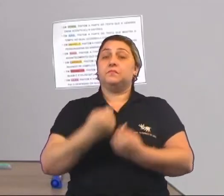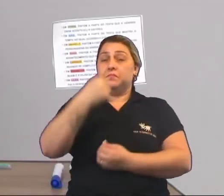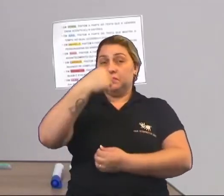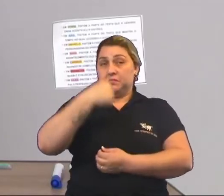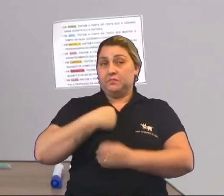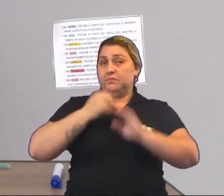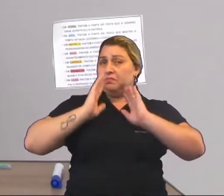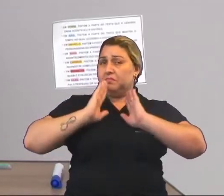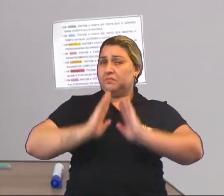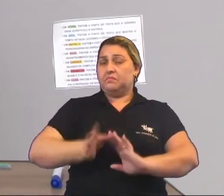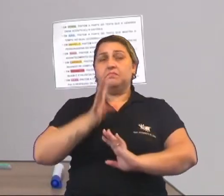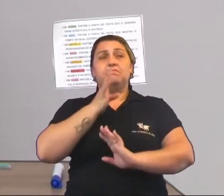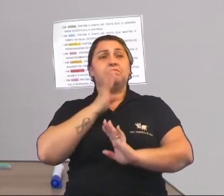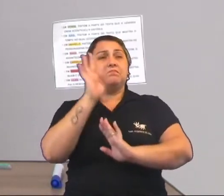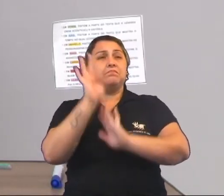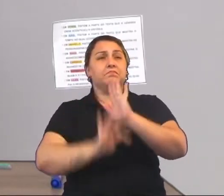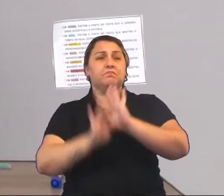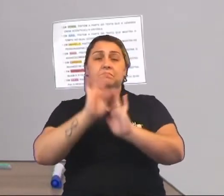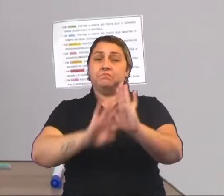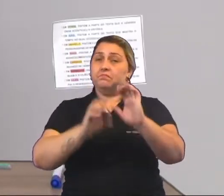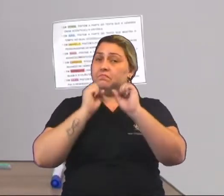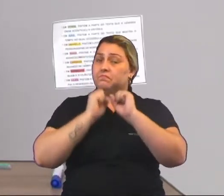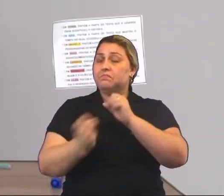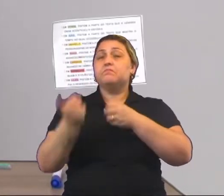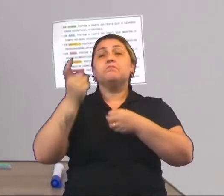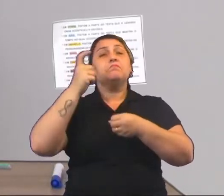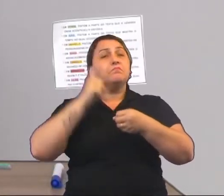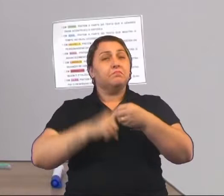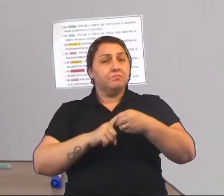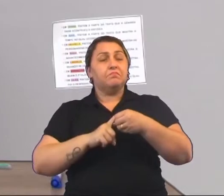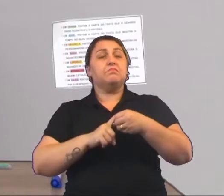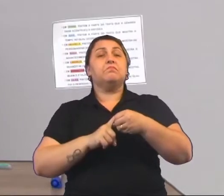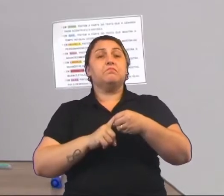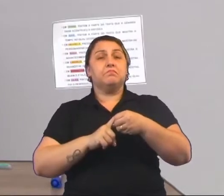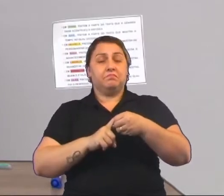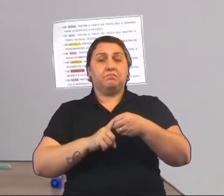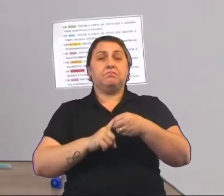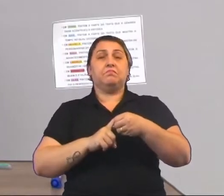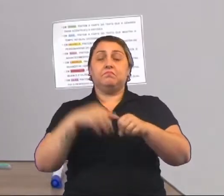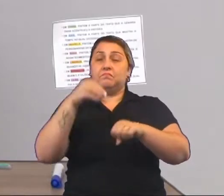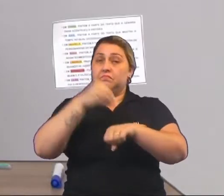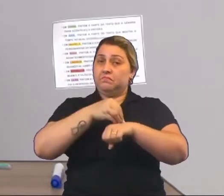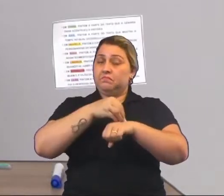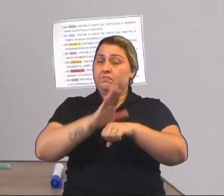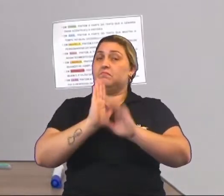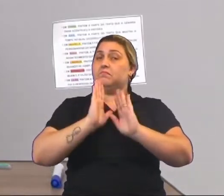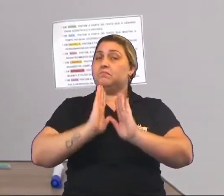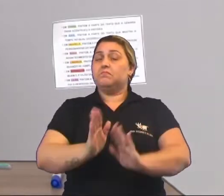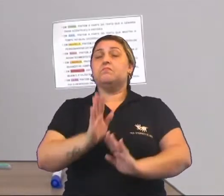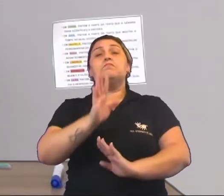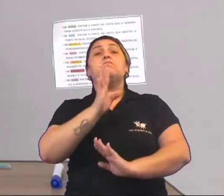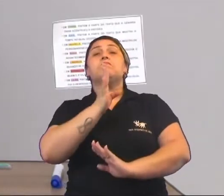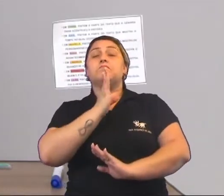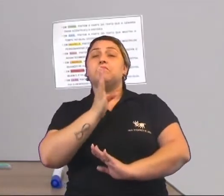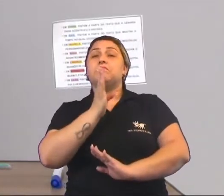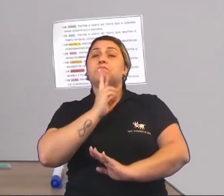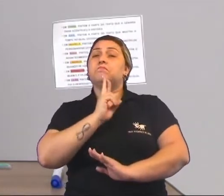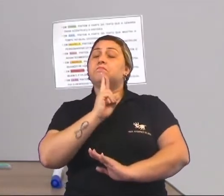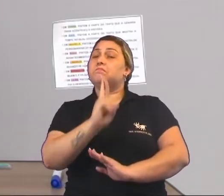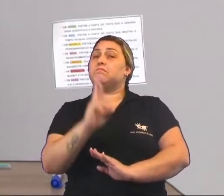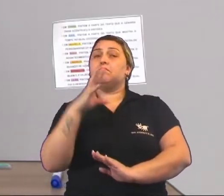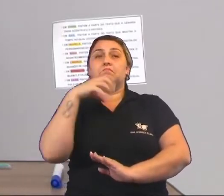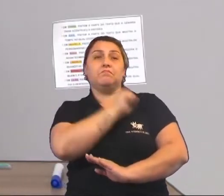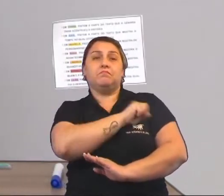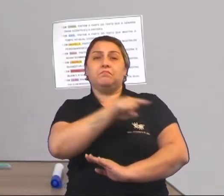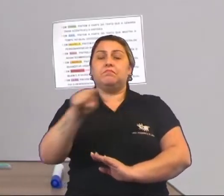eu já conheço o texto, eu posso voltar e fazer a indicação no texto a vocês, porque eu já conheço, saberia responder de cara